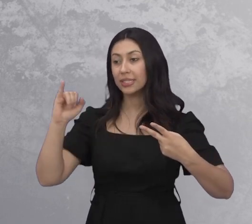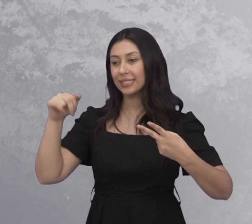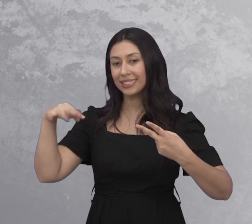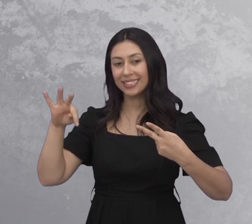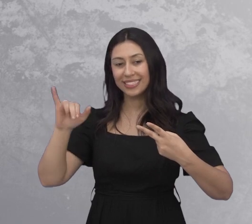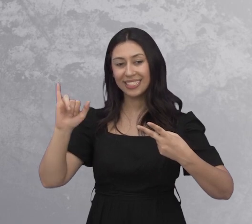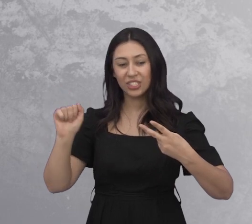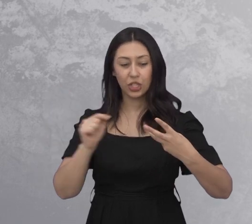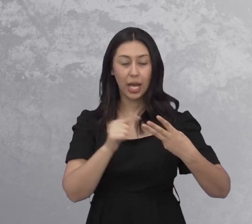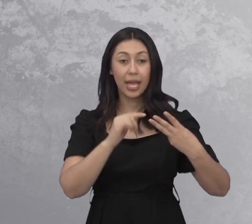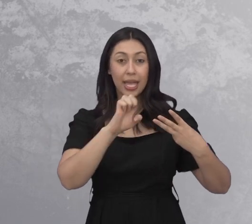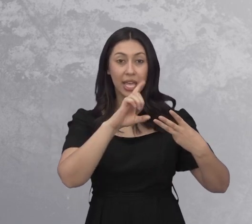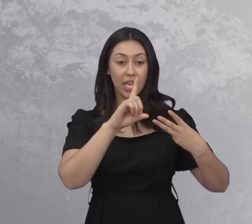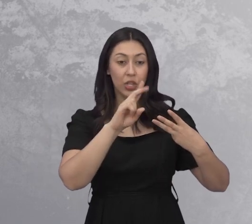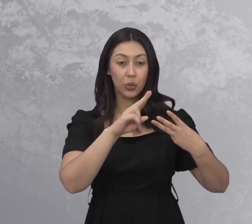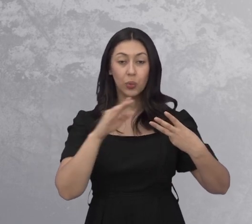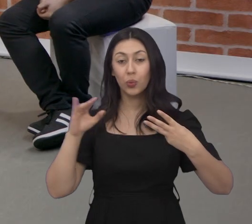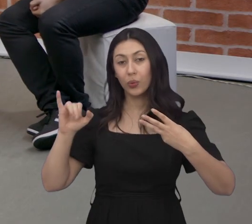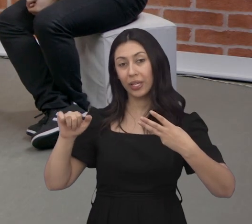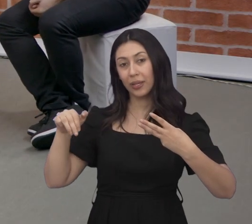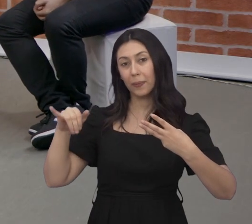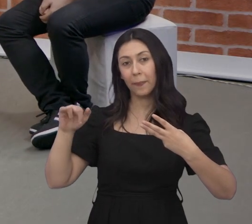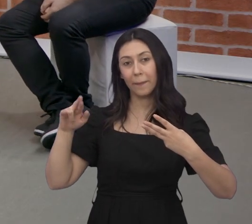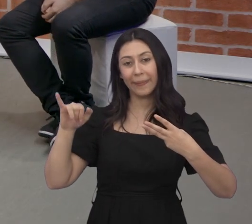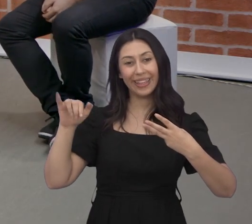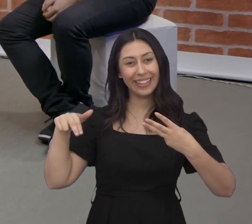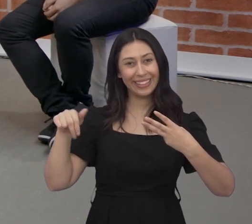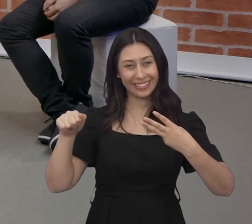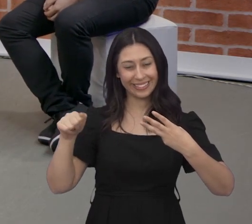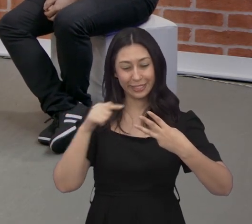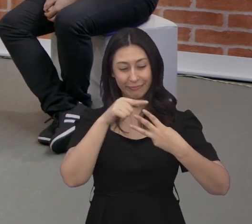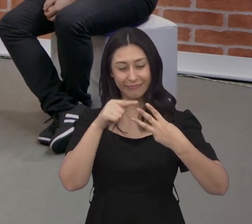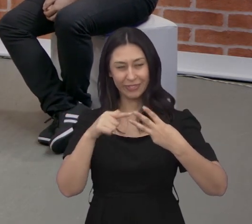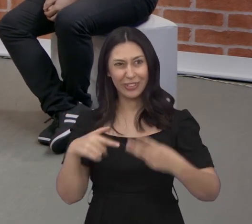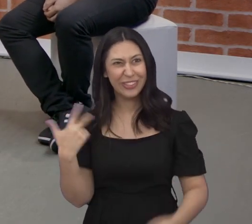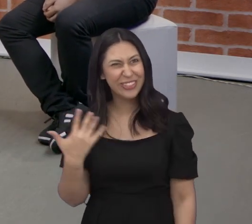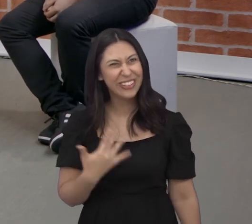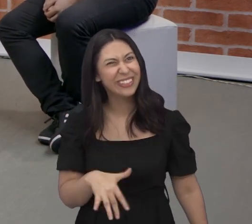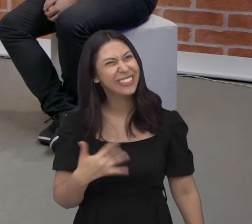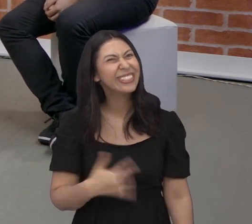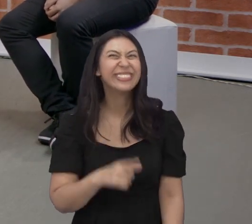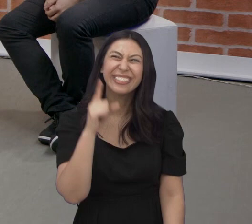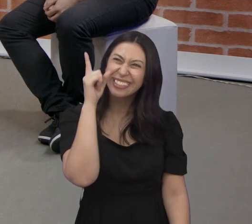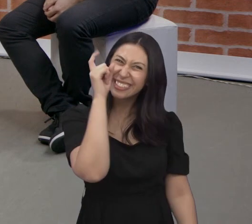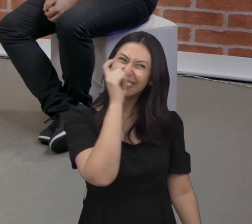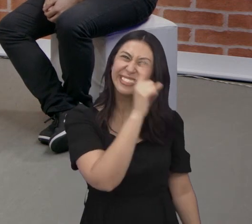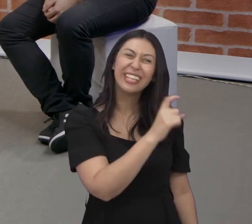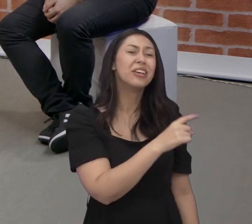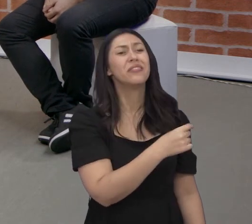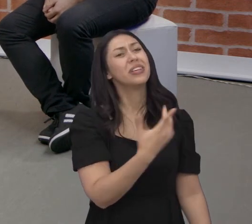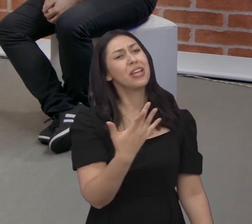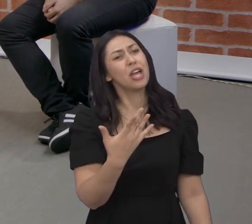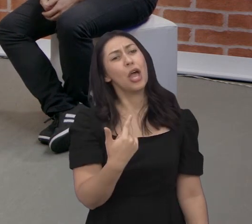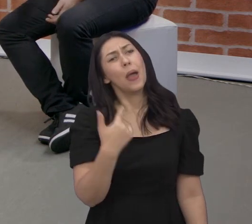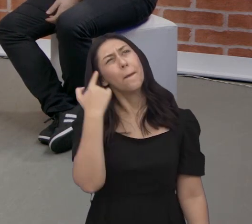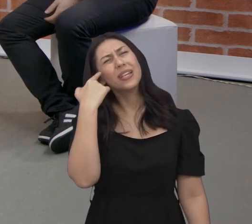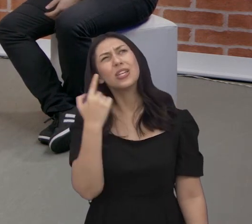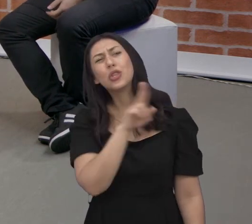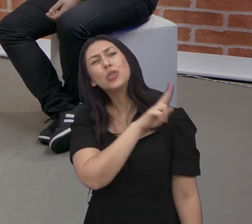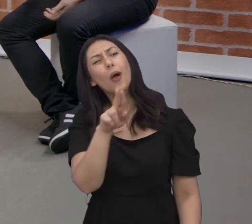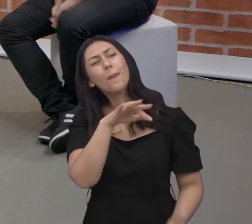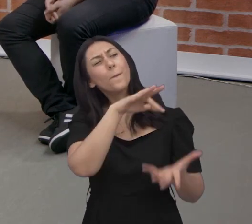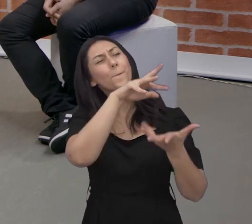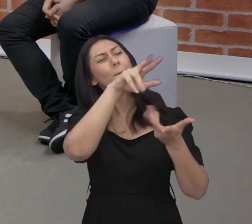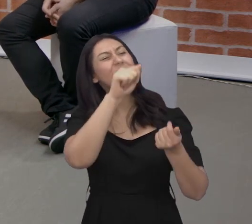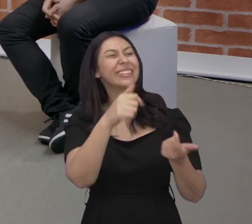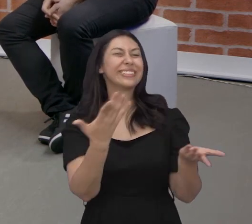Edu e Miriam Lane? Pegou pesado de novo. Pensei que ia apertar o nome do planeta, né? Não, o nome do planeta fui é